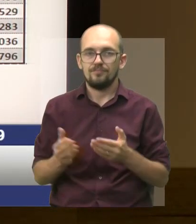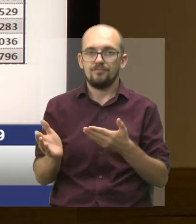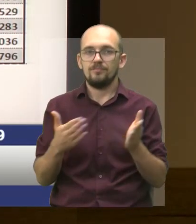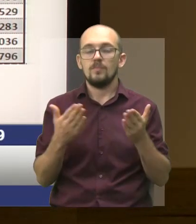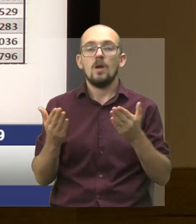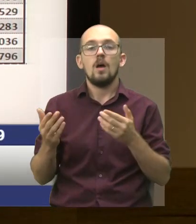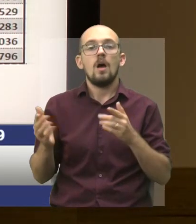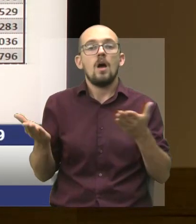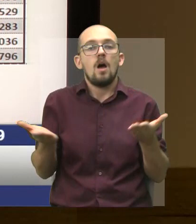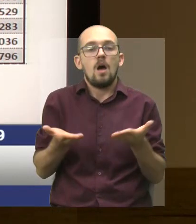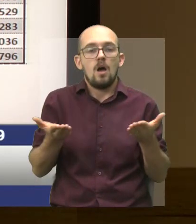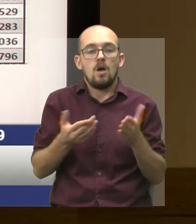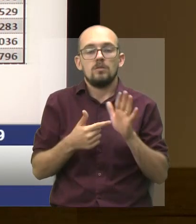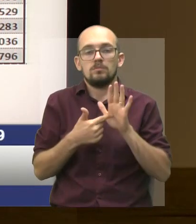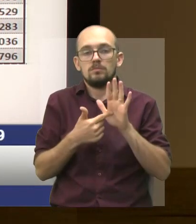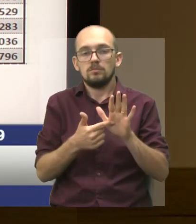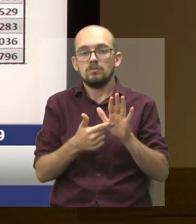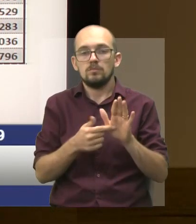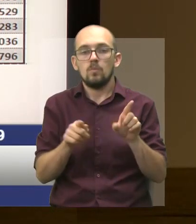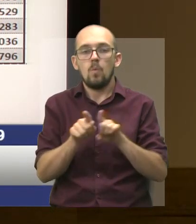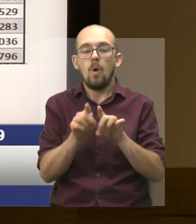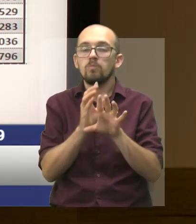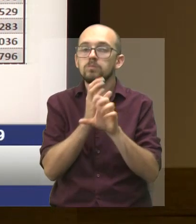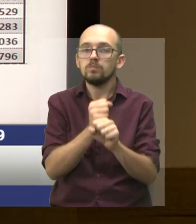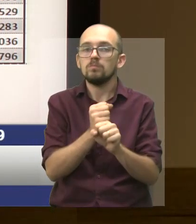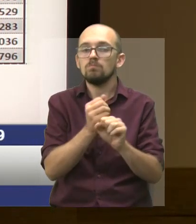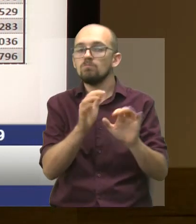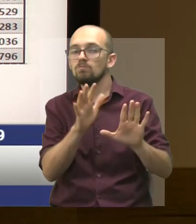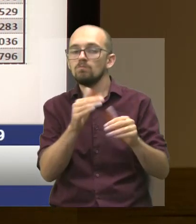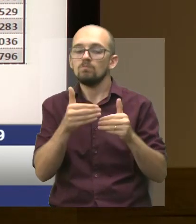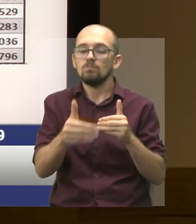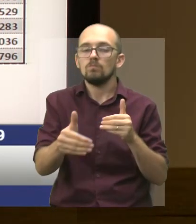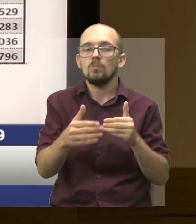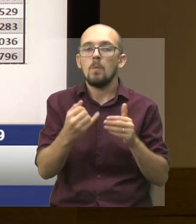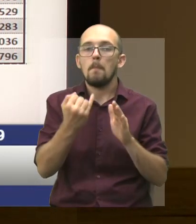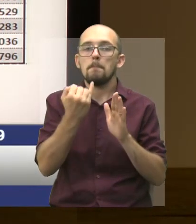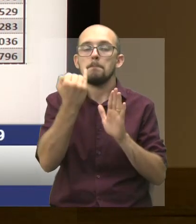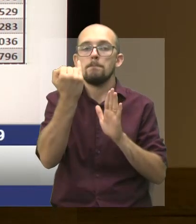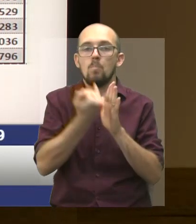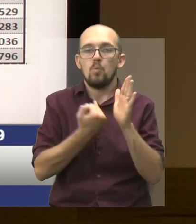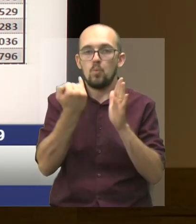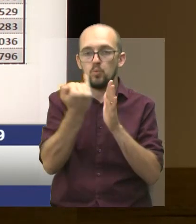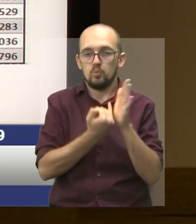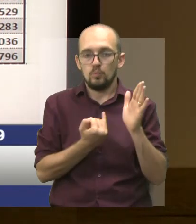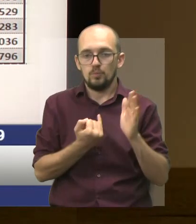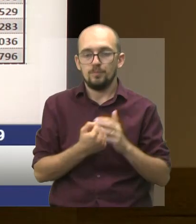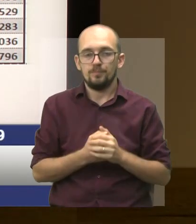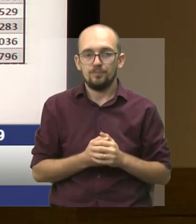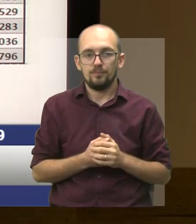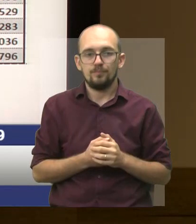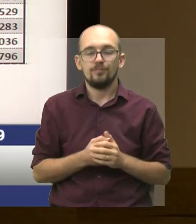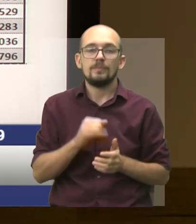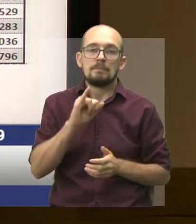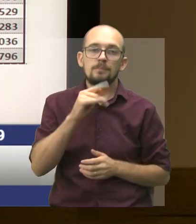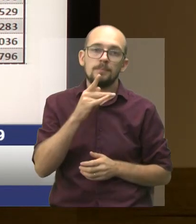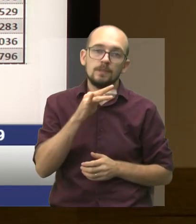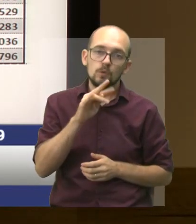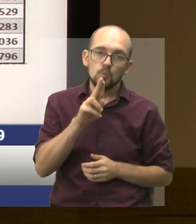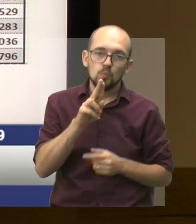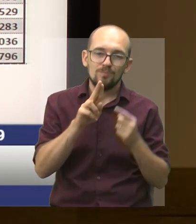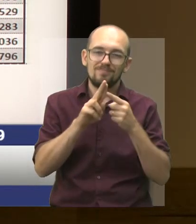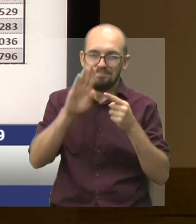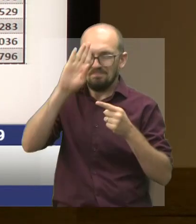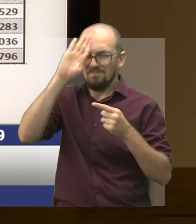a estimativa por imposto. Então, também temos aí o IPTU, que são os